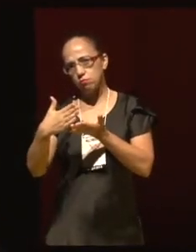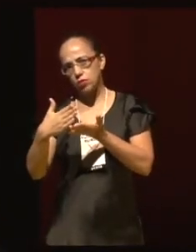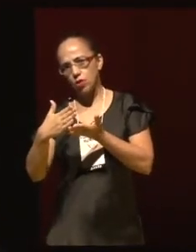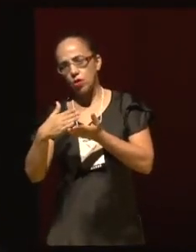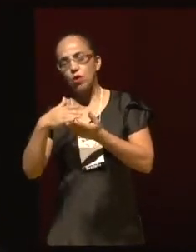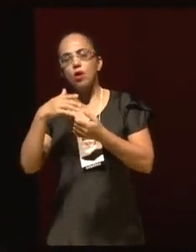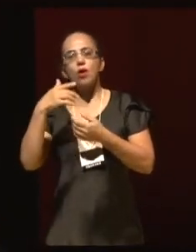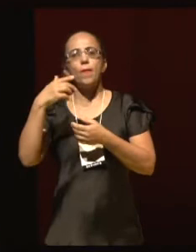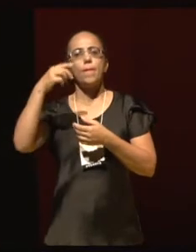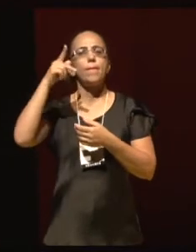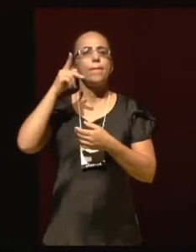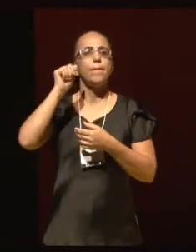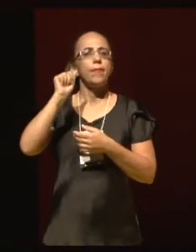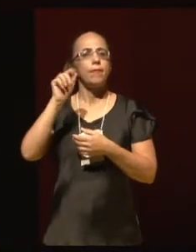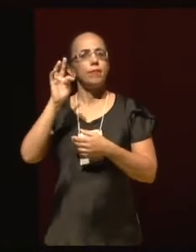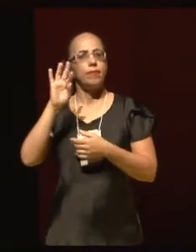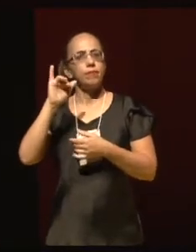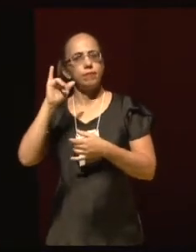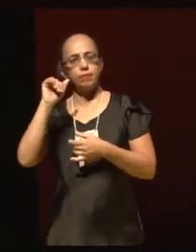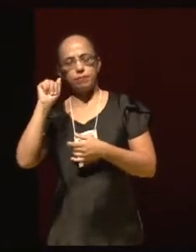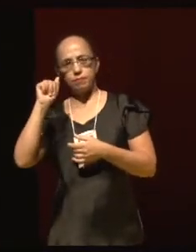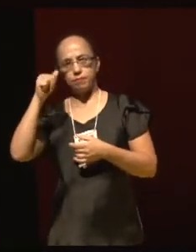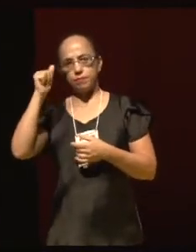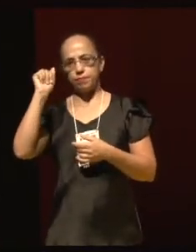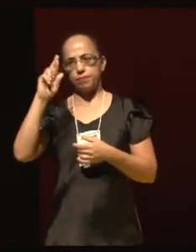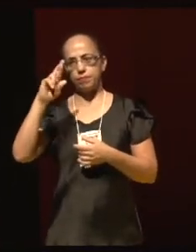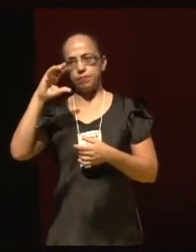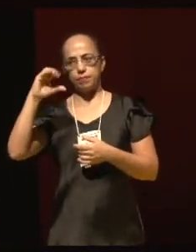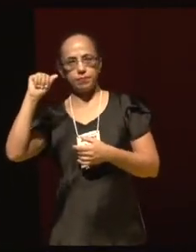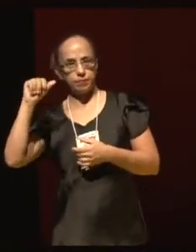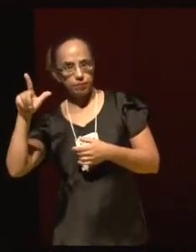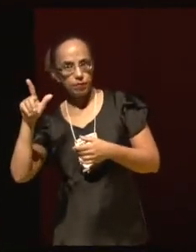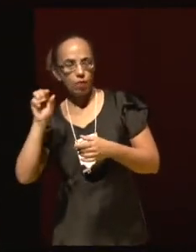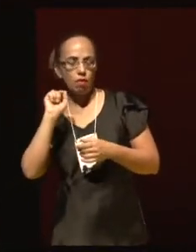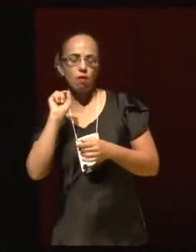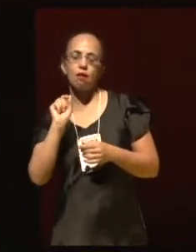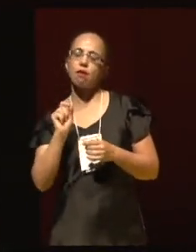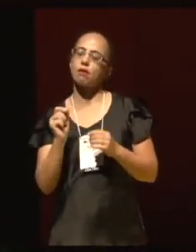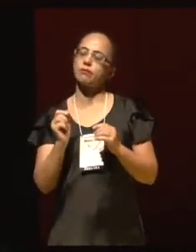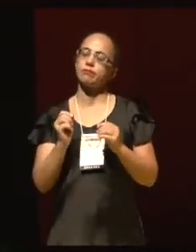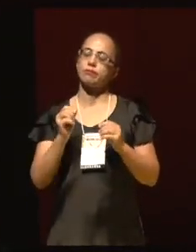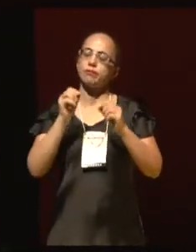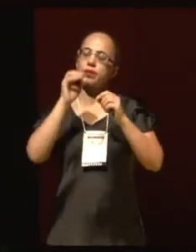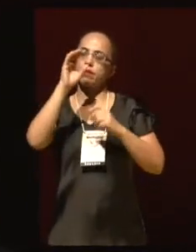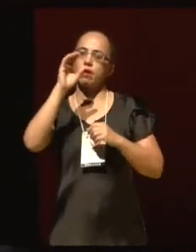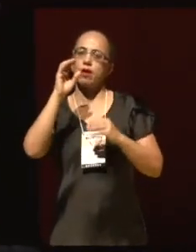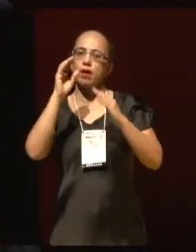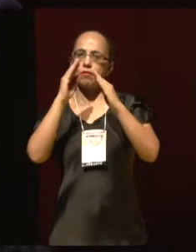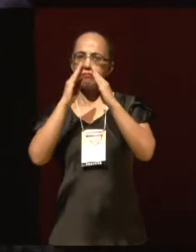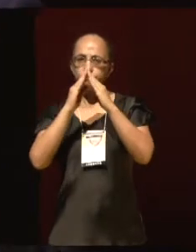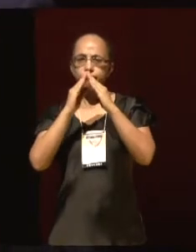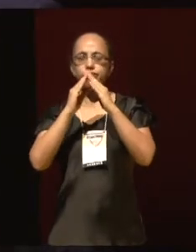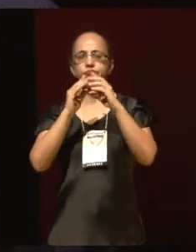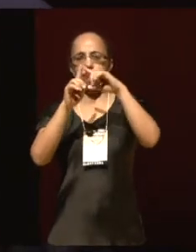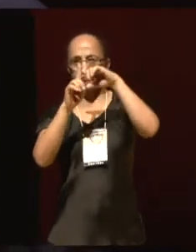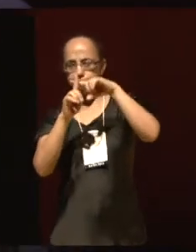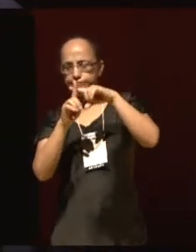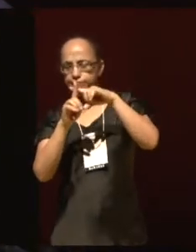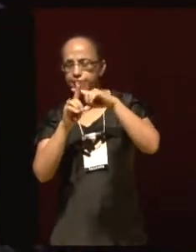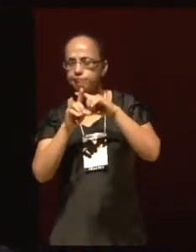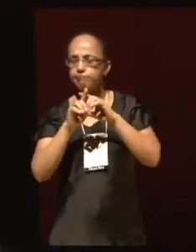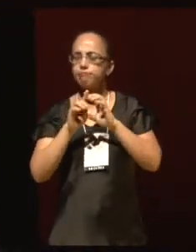patriarcal e vemos que a Igreja toma conta das doenças